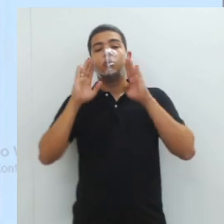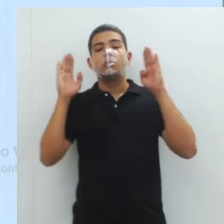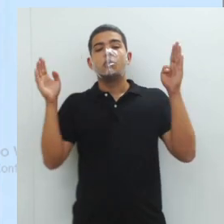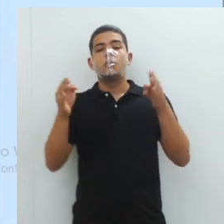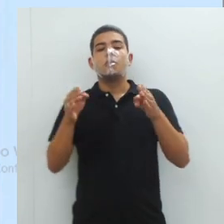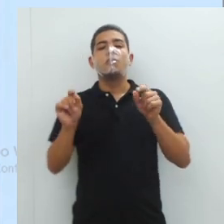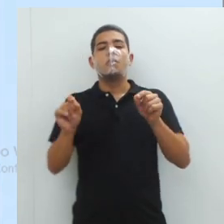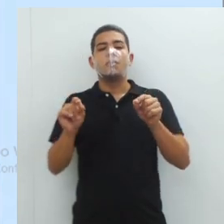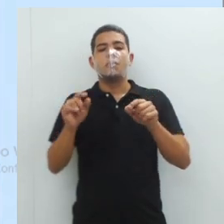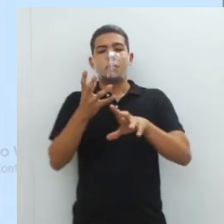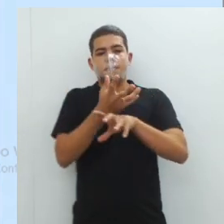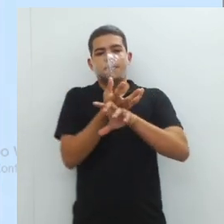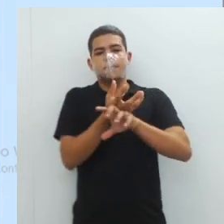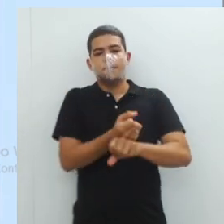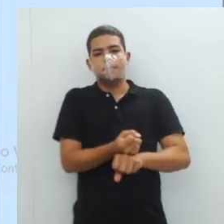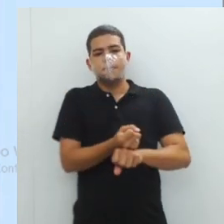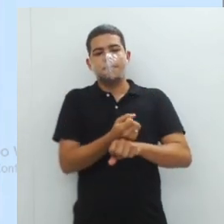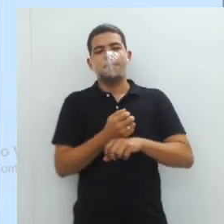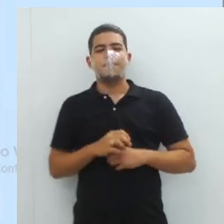a região de Caatinga.